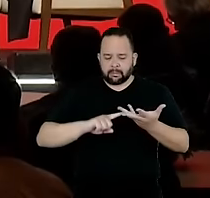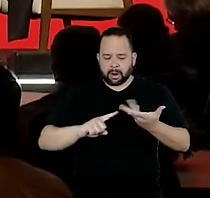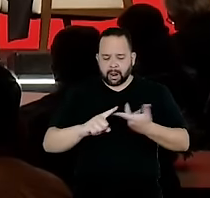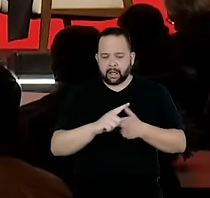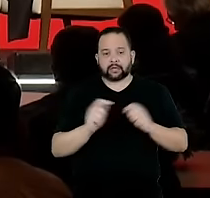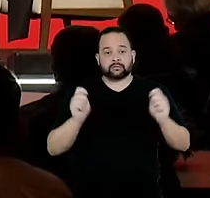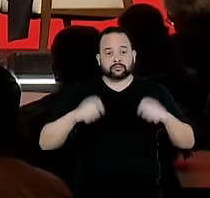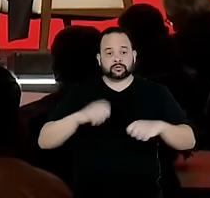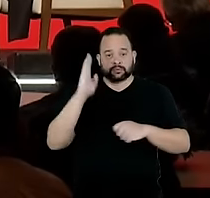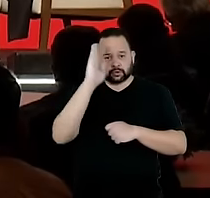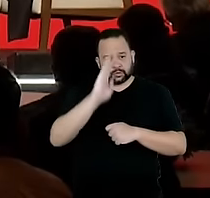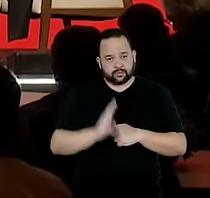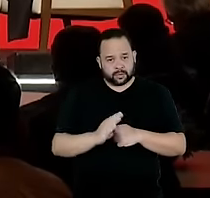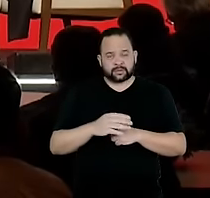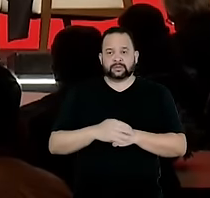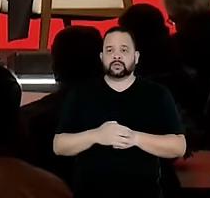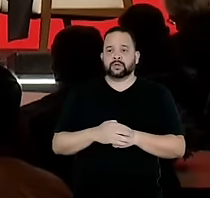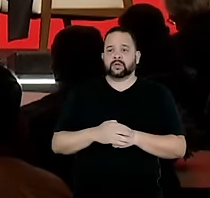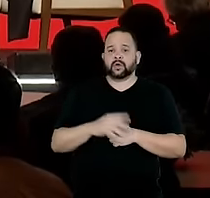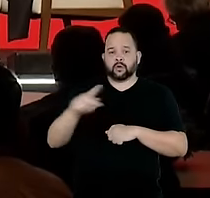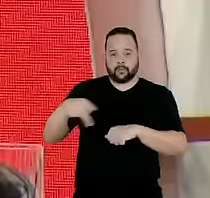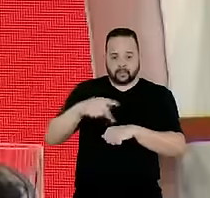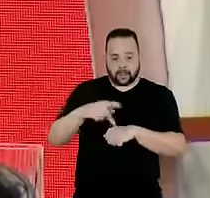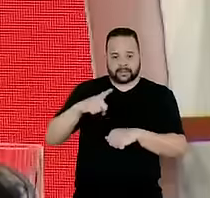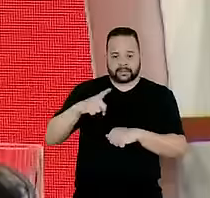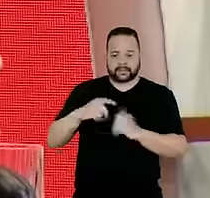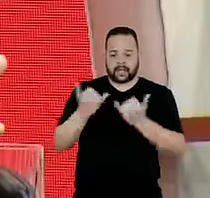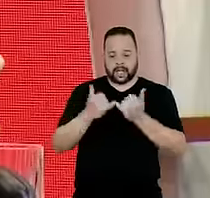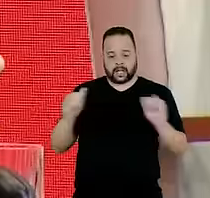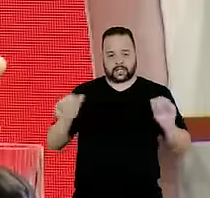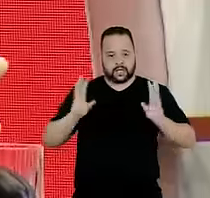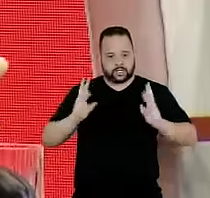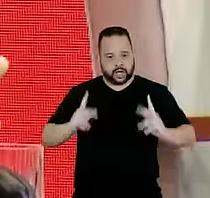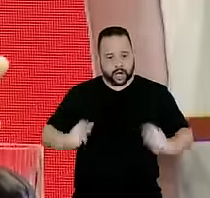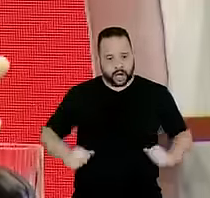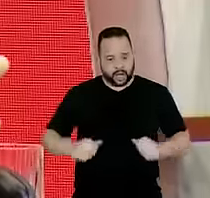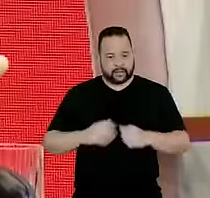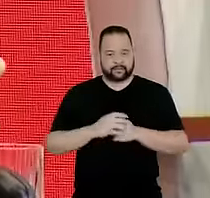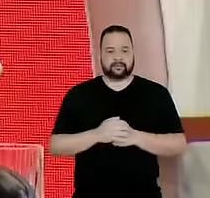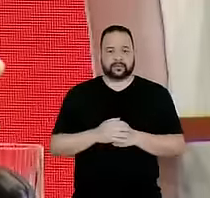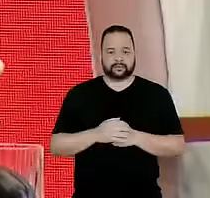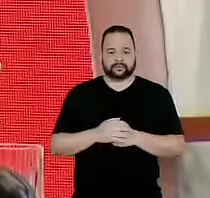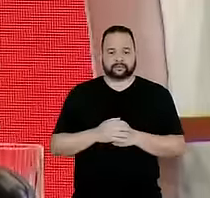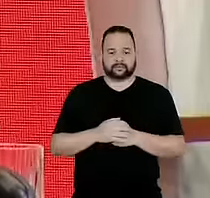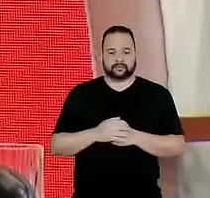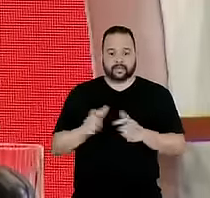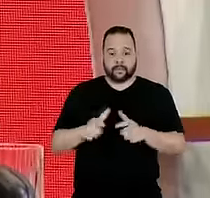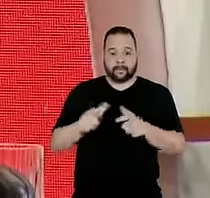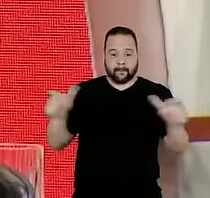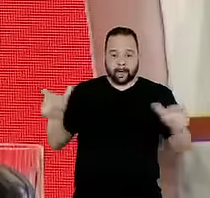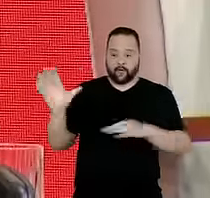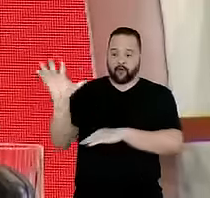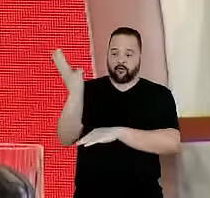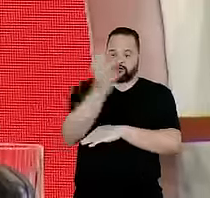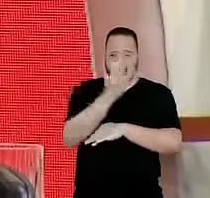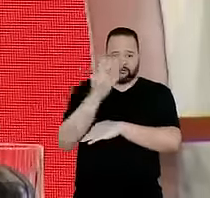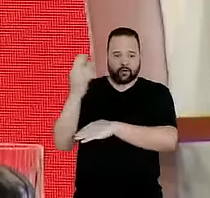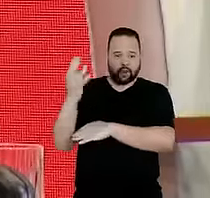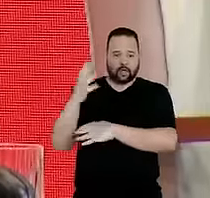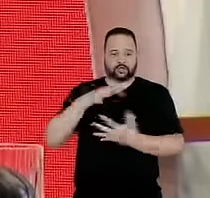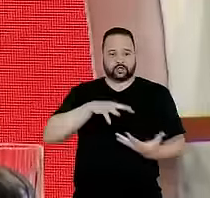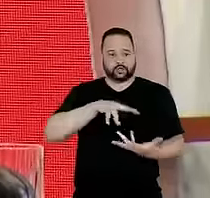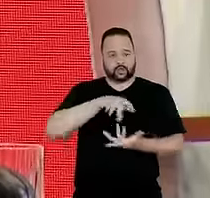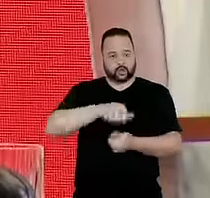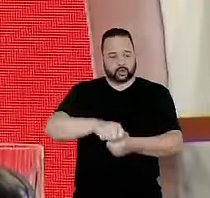que tem matriz energética limpa a maior vegetação nativa preservada do planeta Terra eh uma